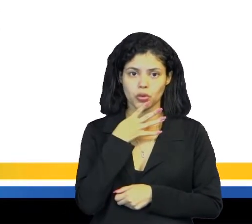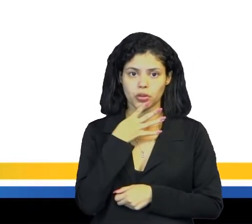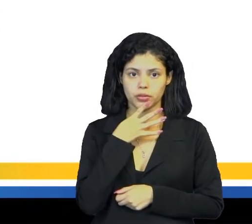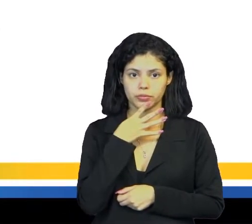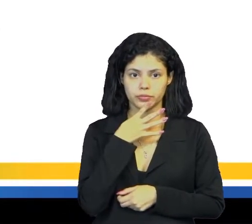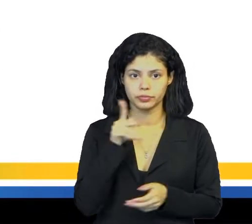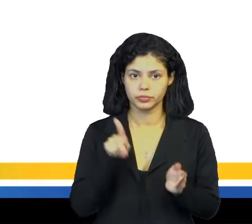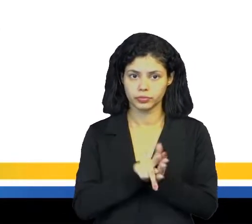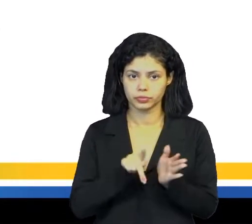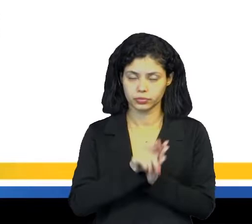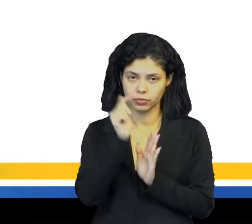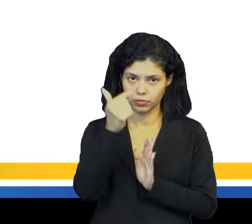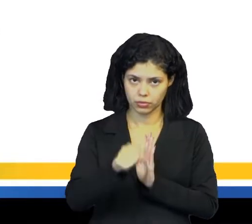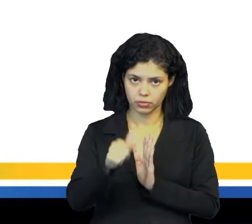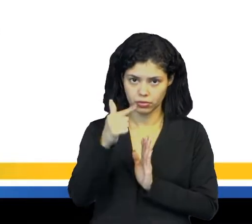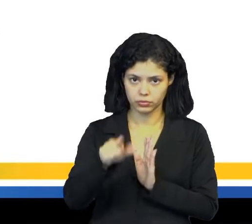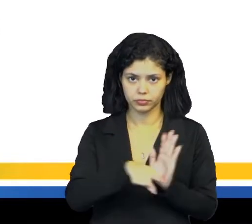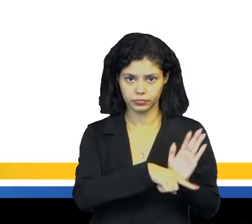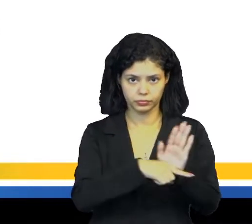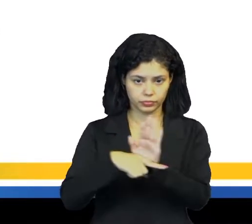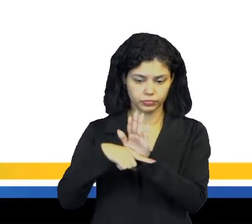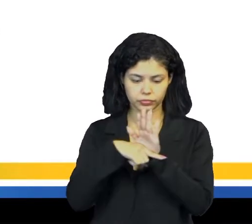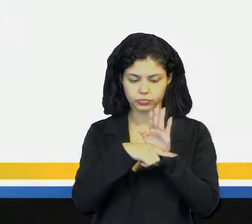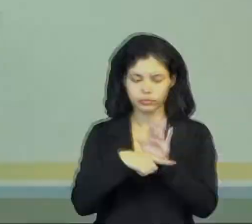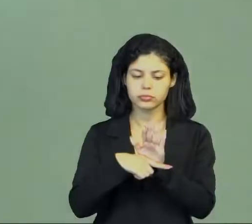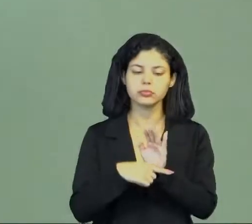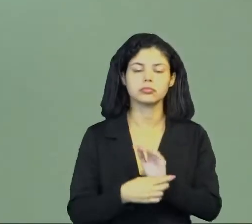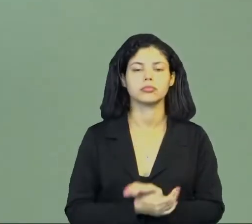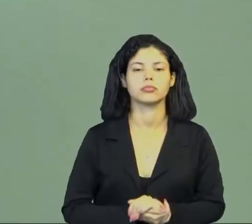capaz de ser repetido ou demonstrado.